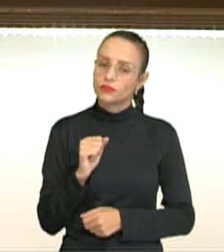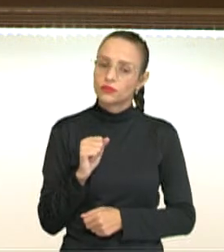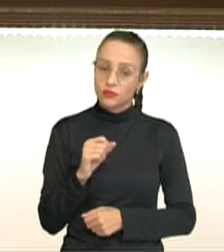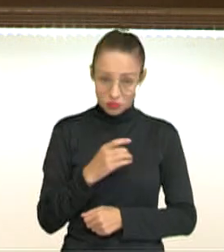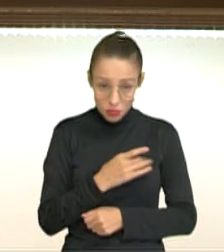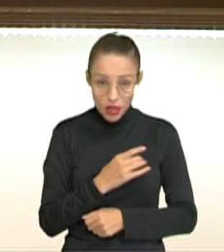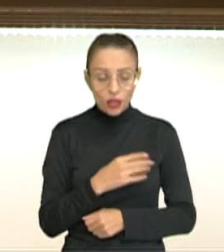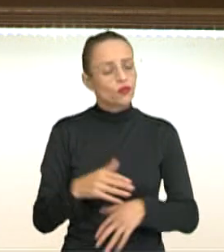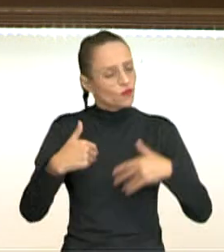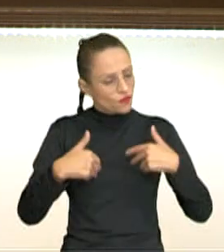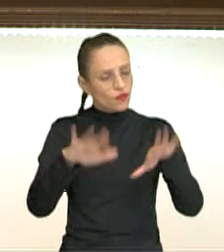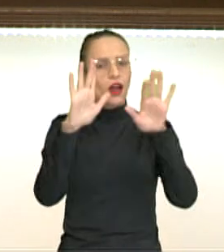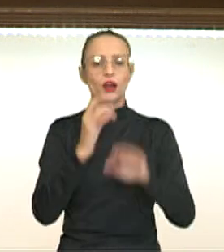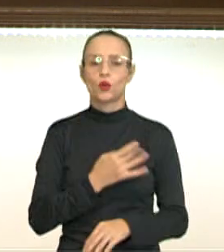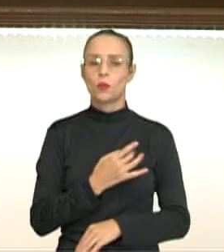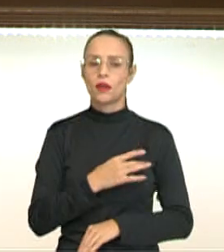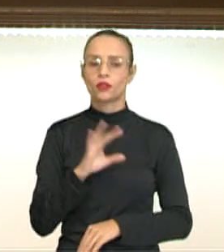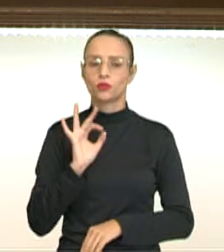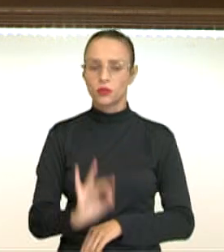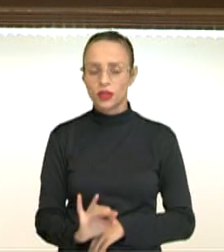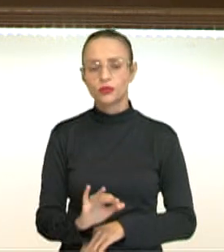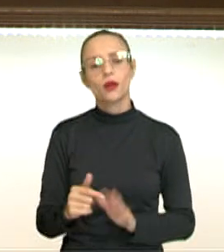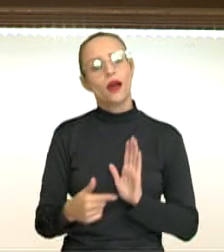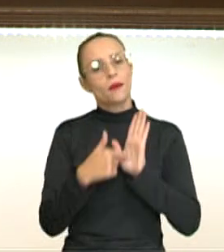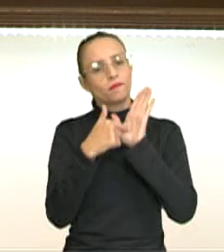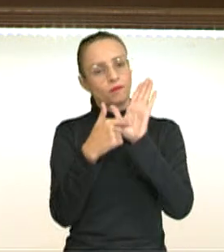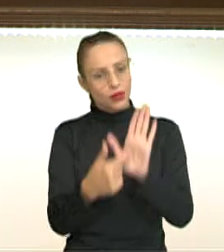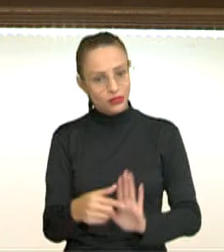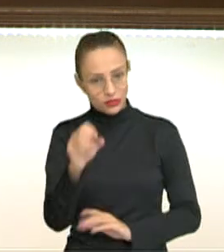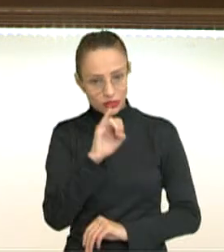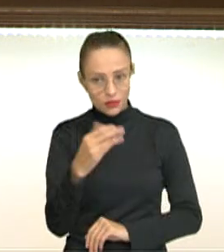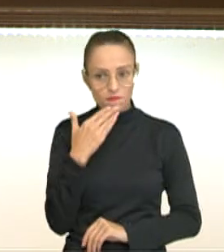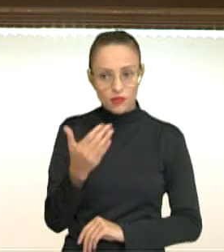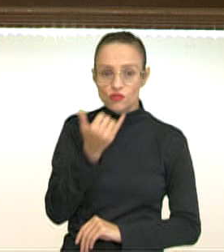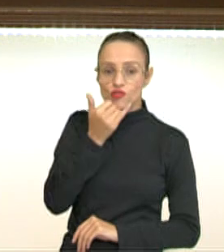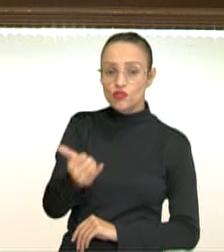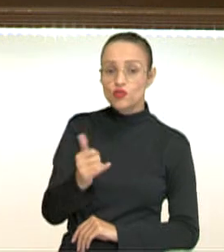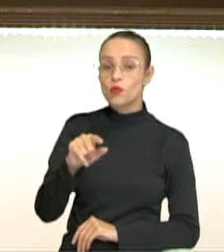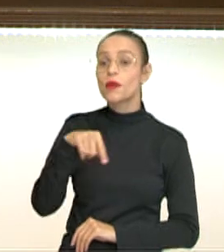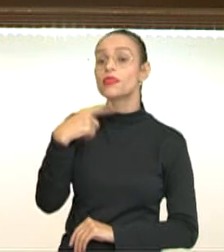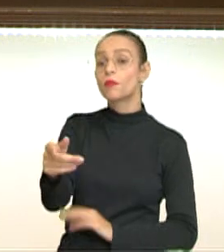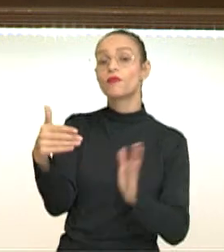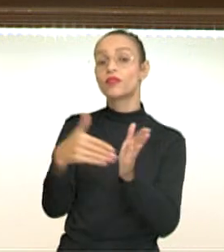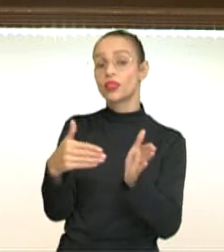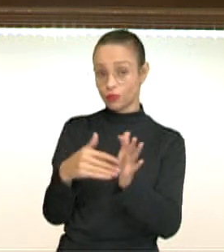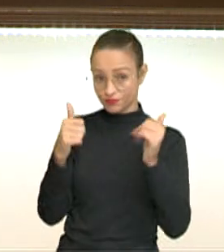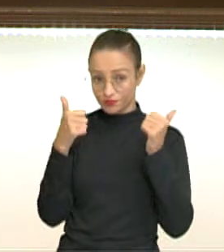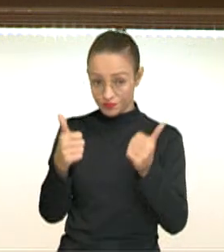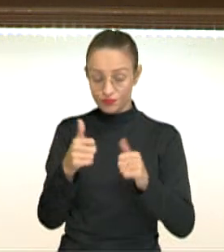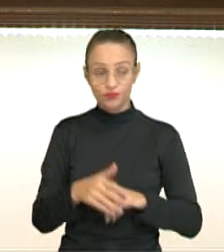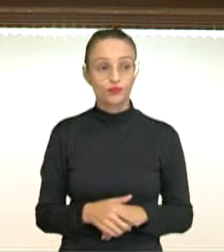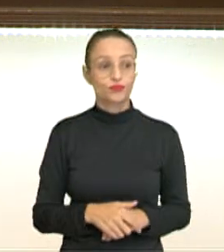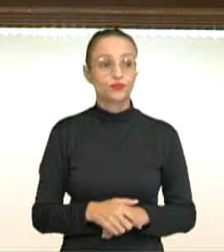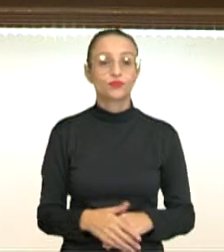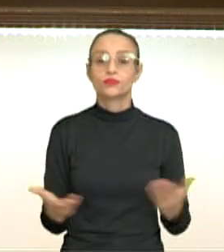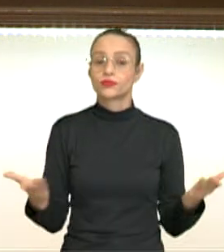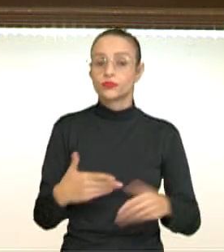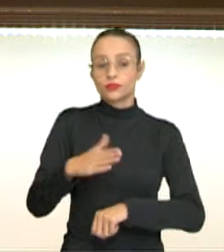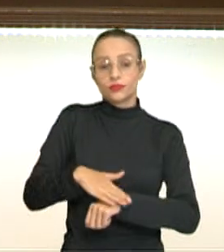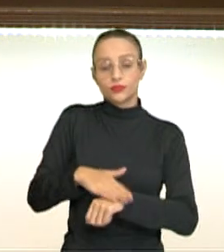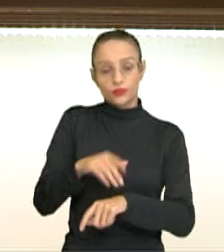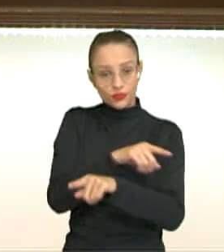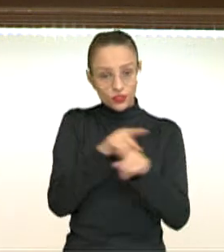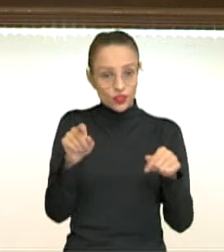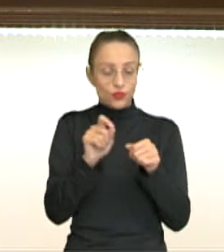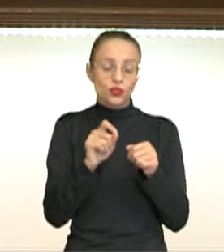com medo? Vai com medo mesmo. Apresenta, se tiver que pedir desculpa, pede lá no final, tá? Agora é sua vez.